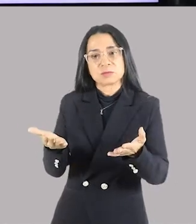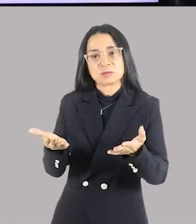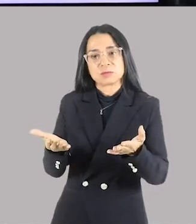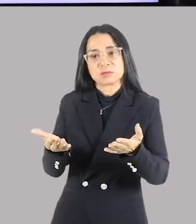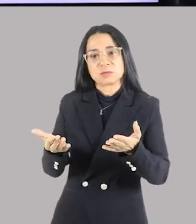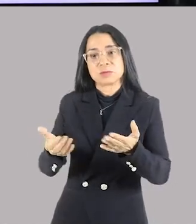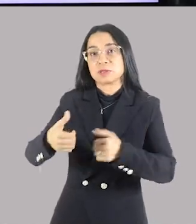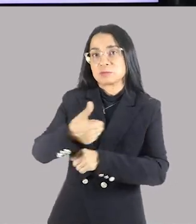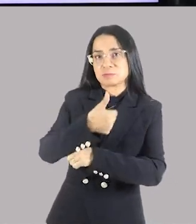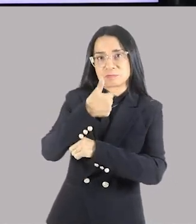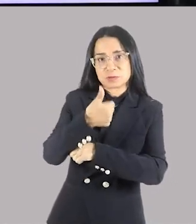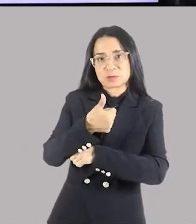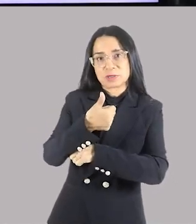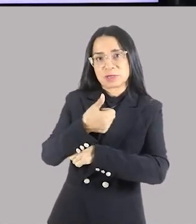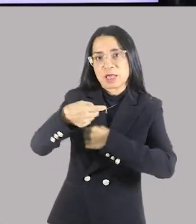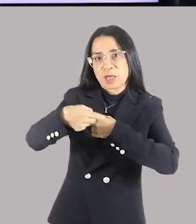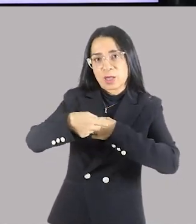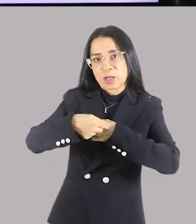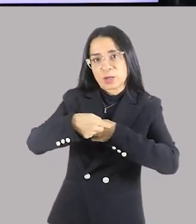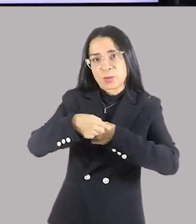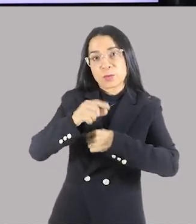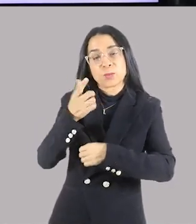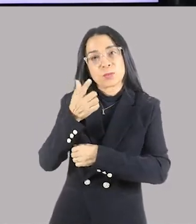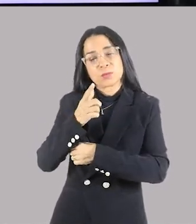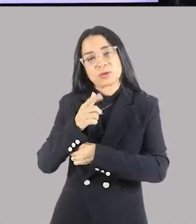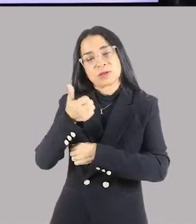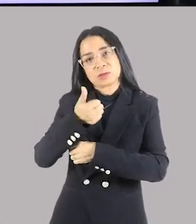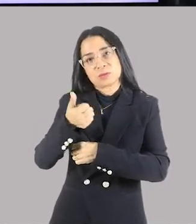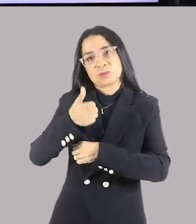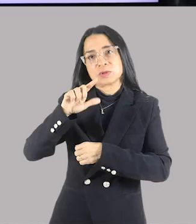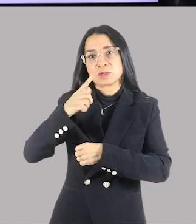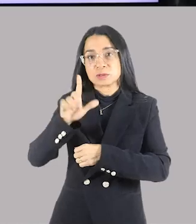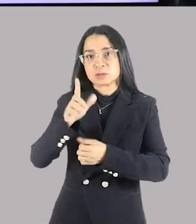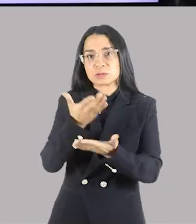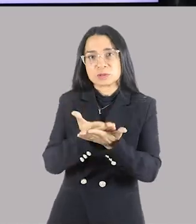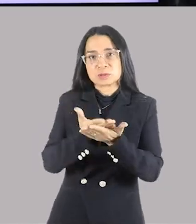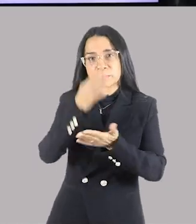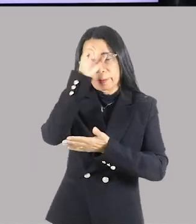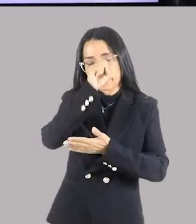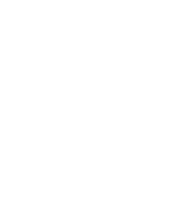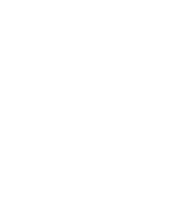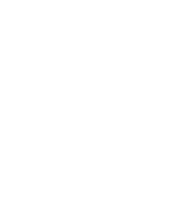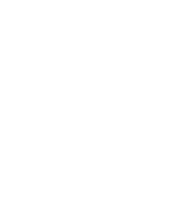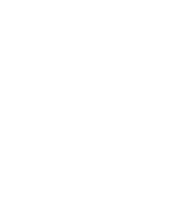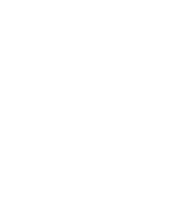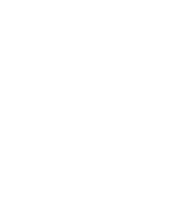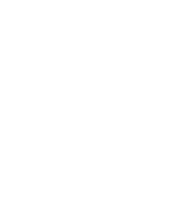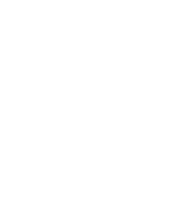like e curta as nossas outras aulas para aprender mais. Até mais!